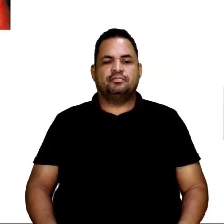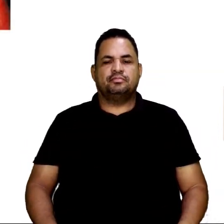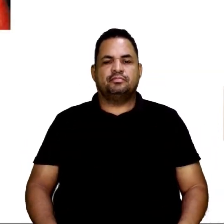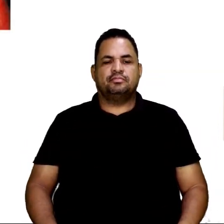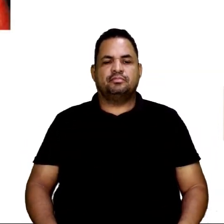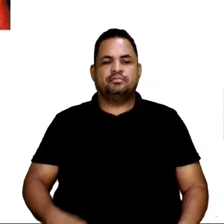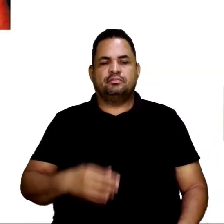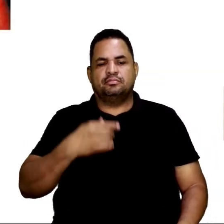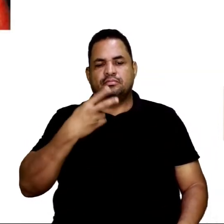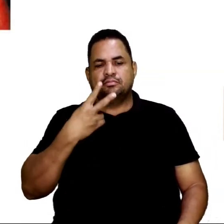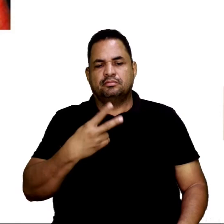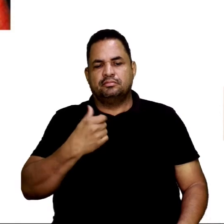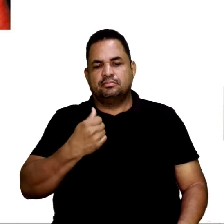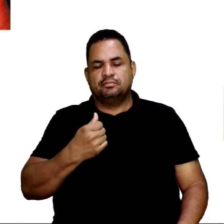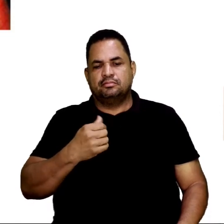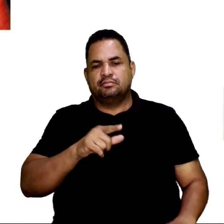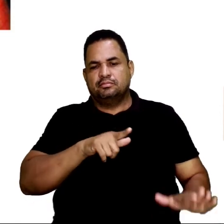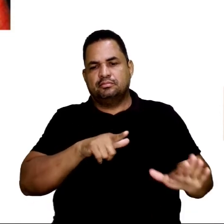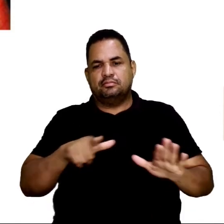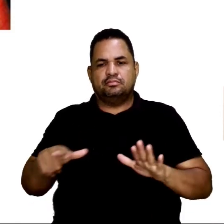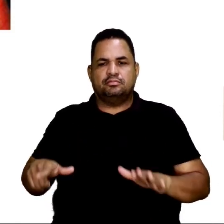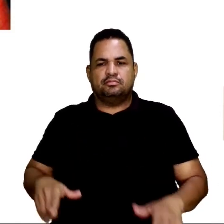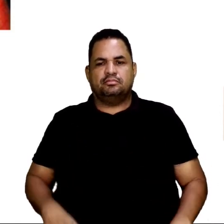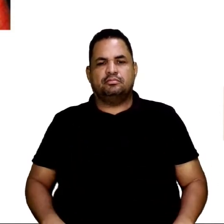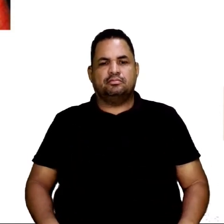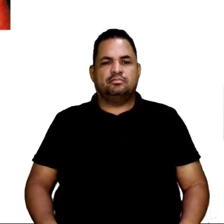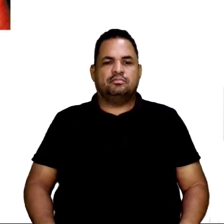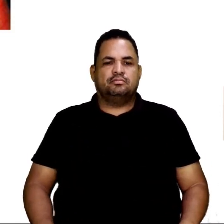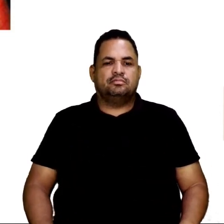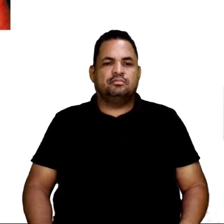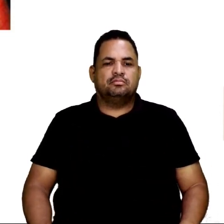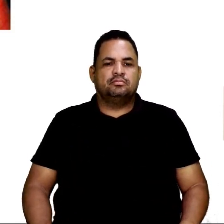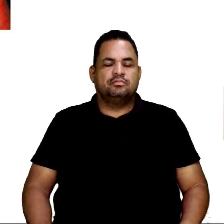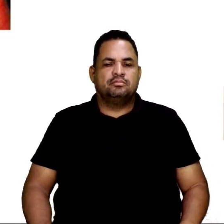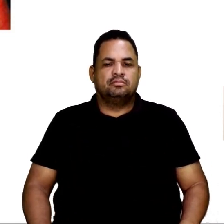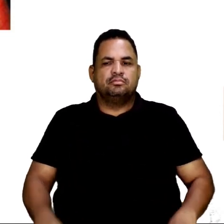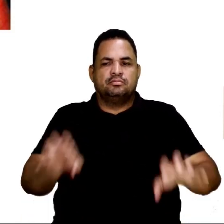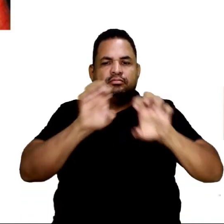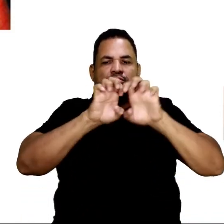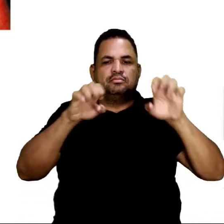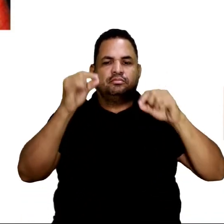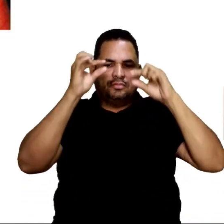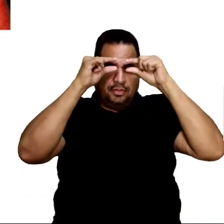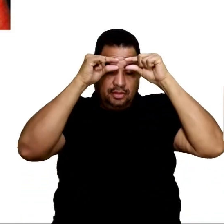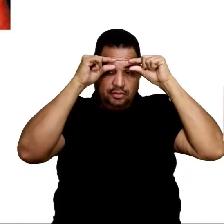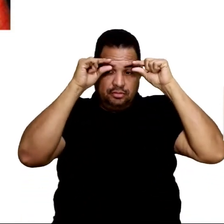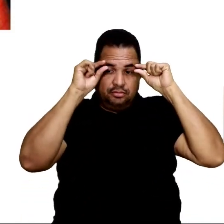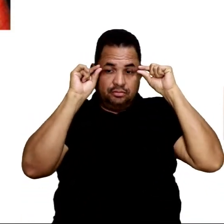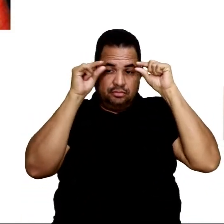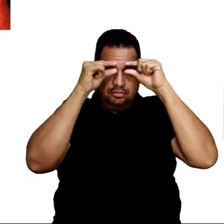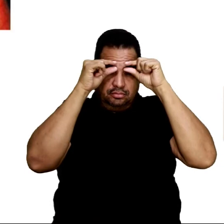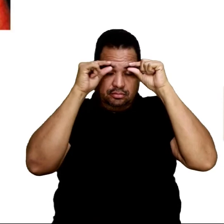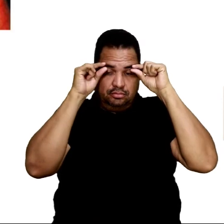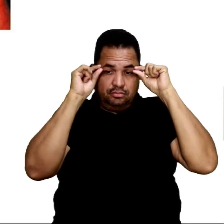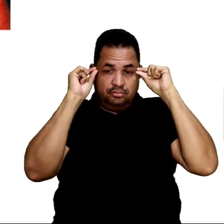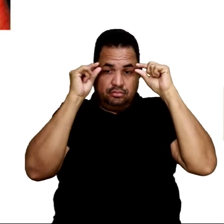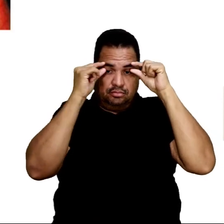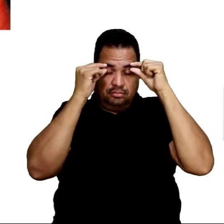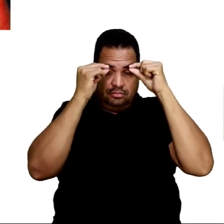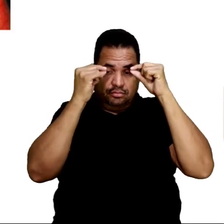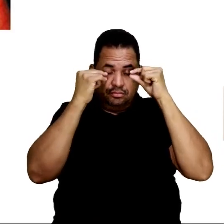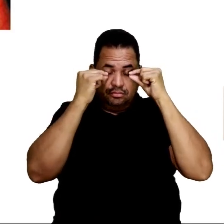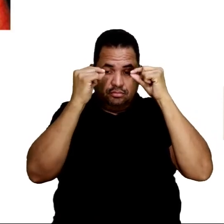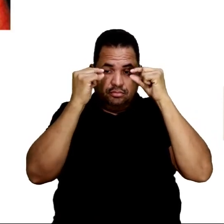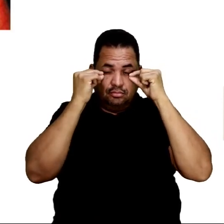26 semanas, olha que fantástico. Olha as estruturas na sobrancelha, os cíliozinhos,